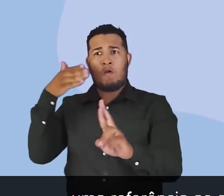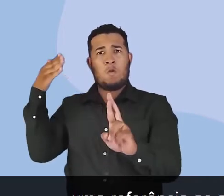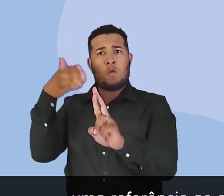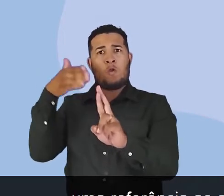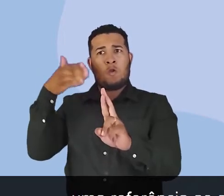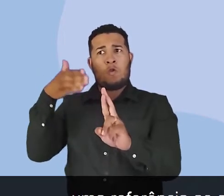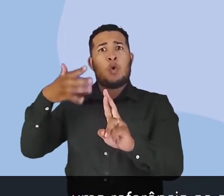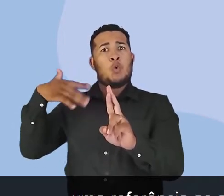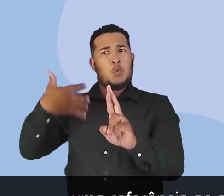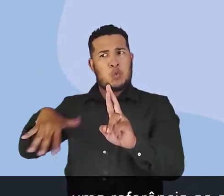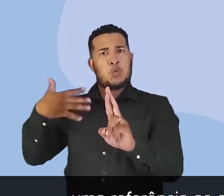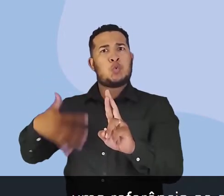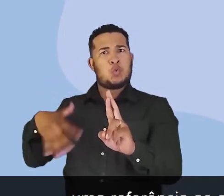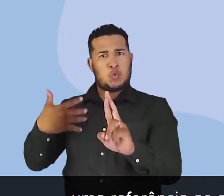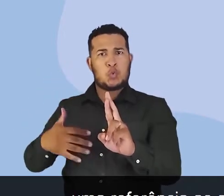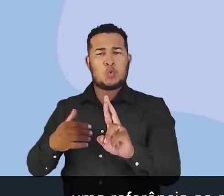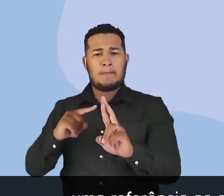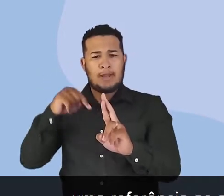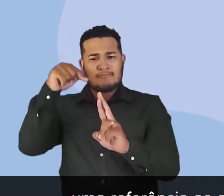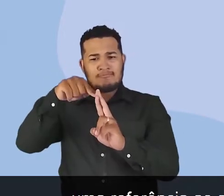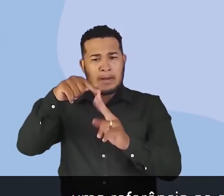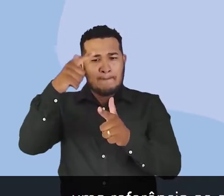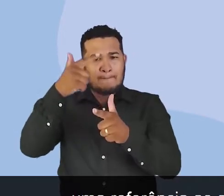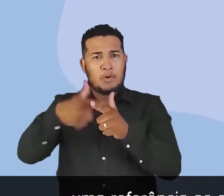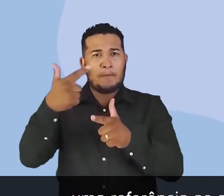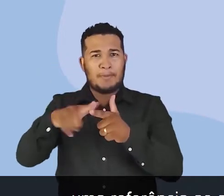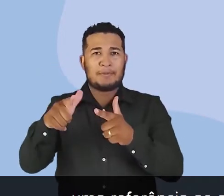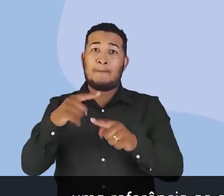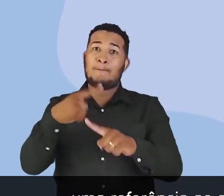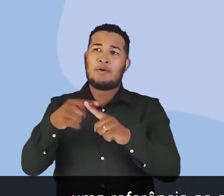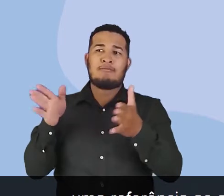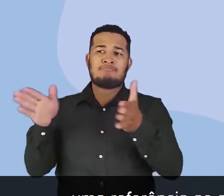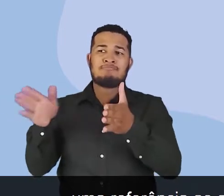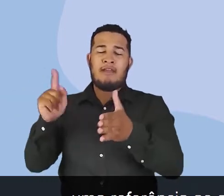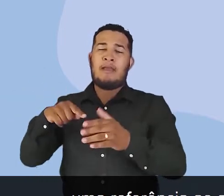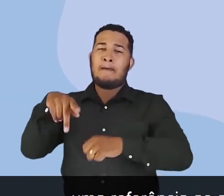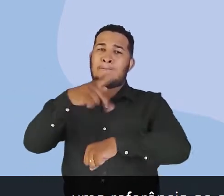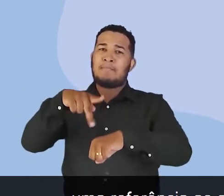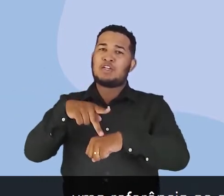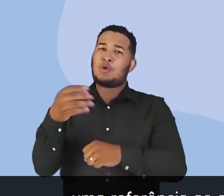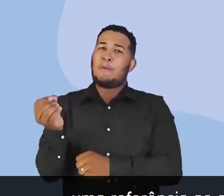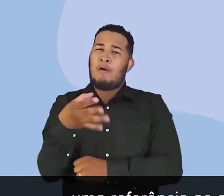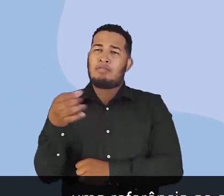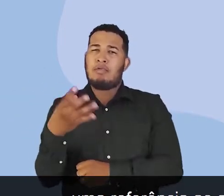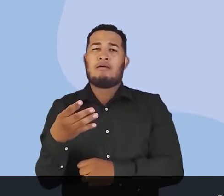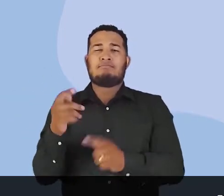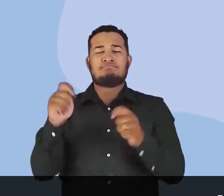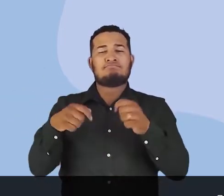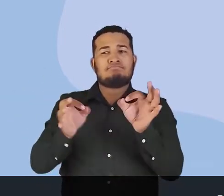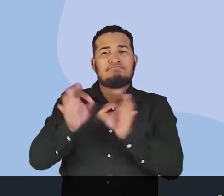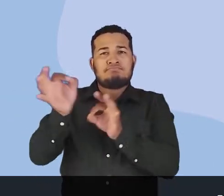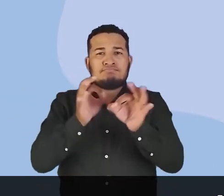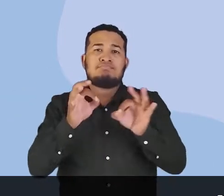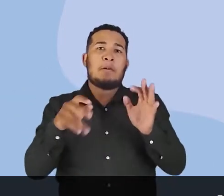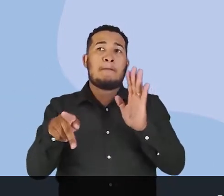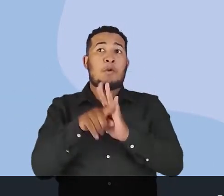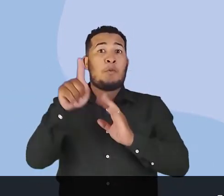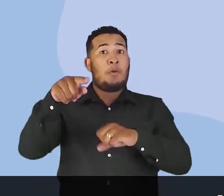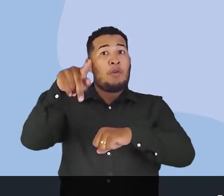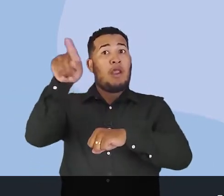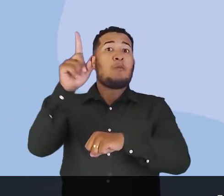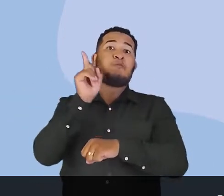uma referência para o sistema financeiro internacional, por ser considerado um país moderno e alinhado às reformas do